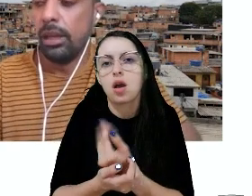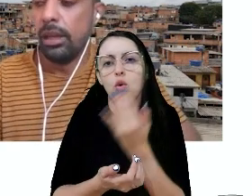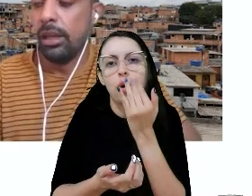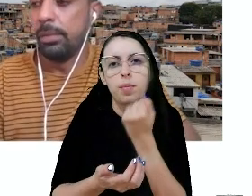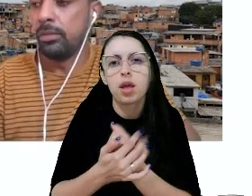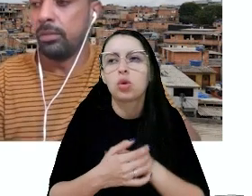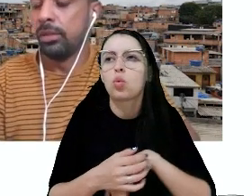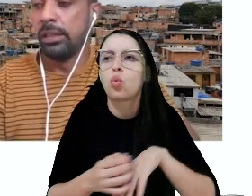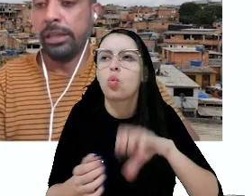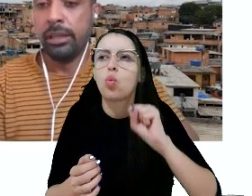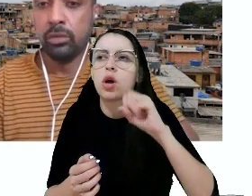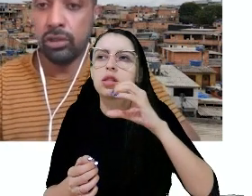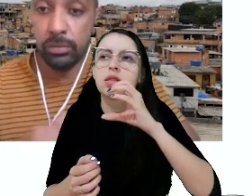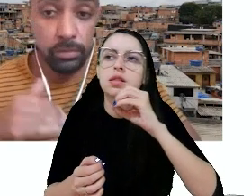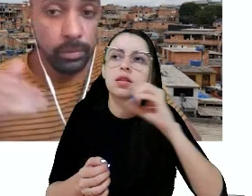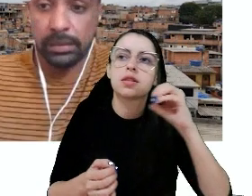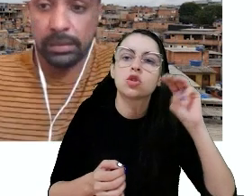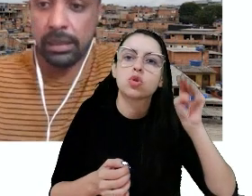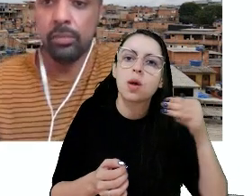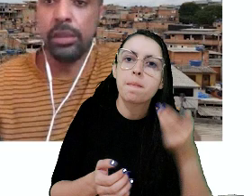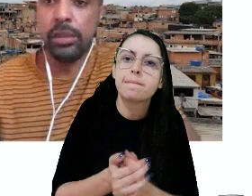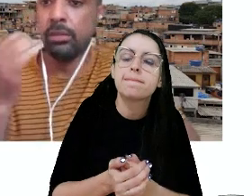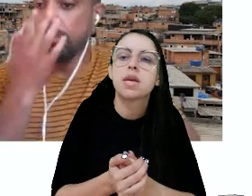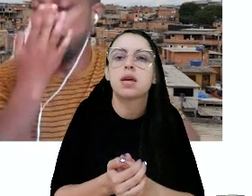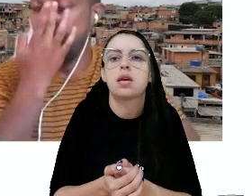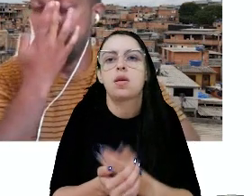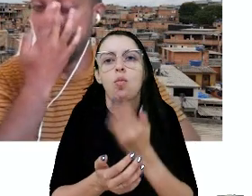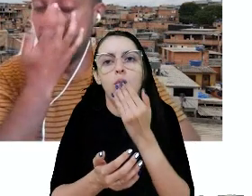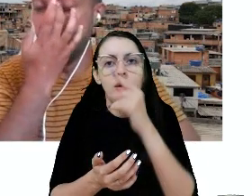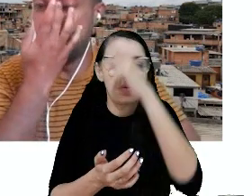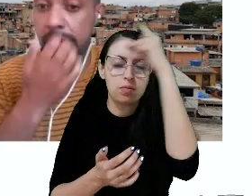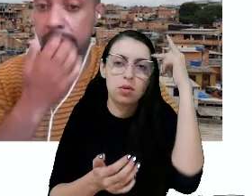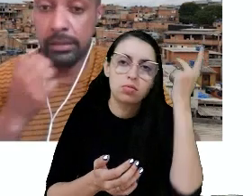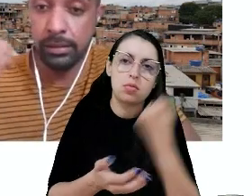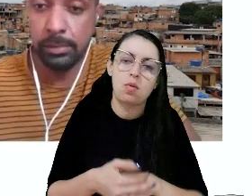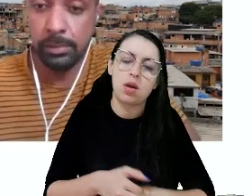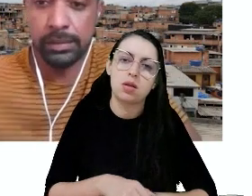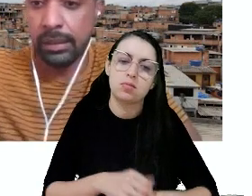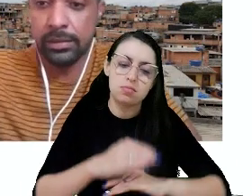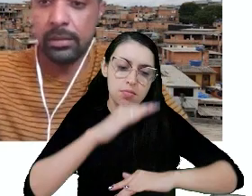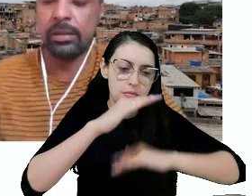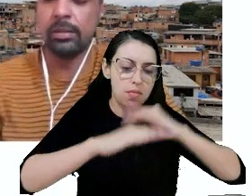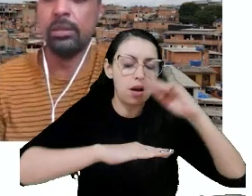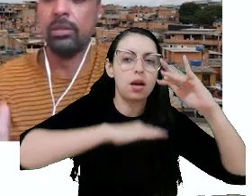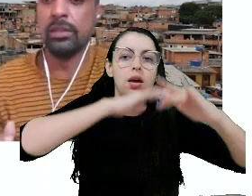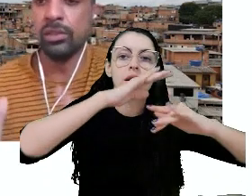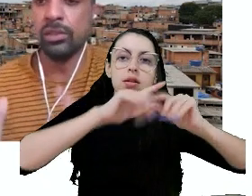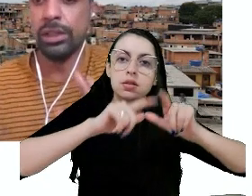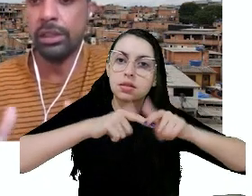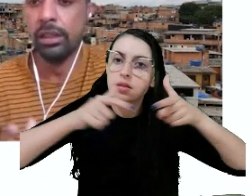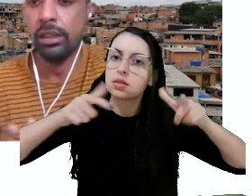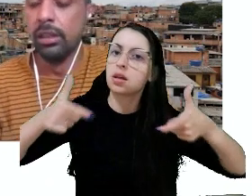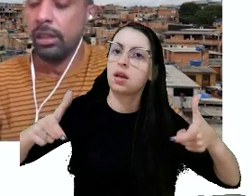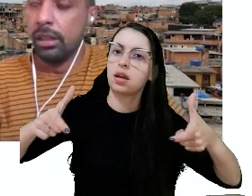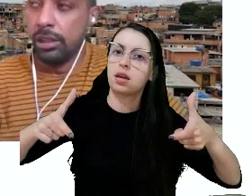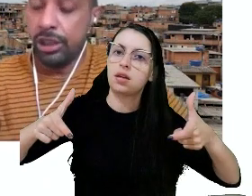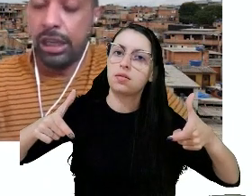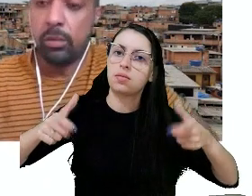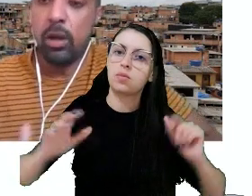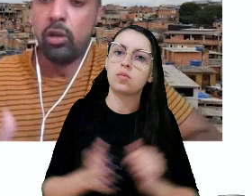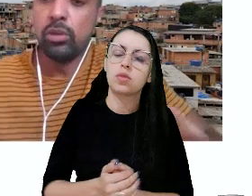mil pessoas, e queremos passar de 1 milhão de pessoas alimentadas e passar de 50 milhões e